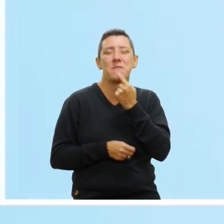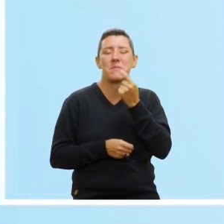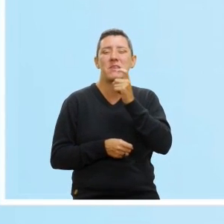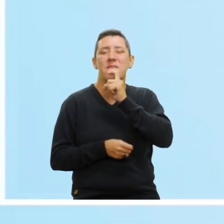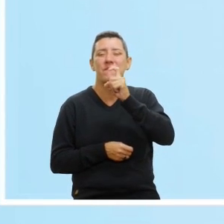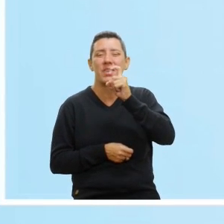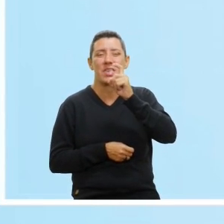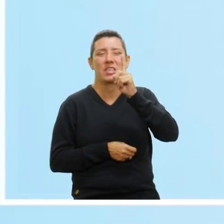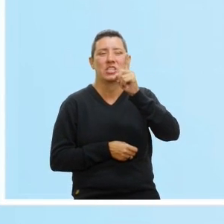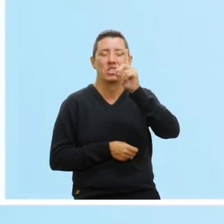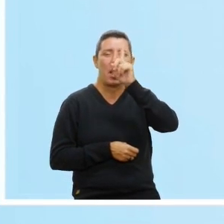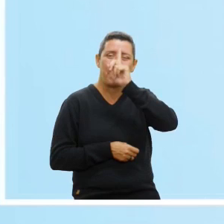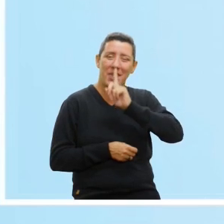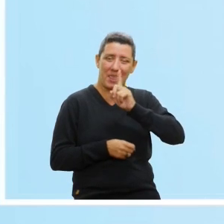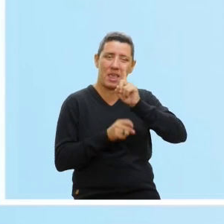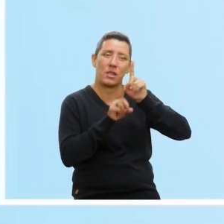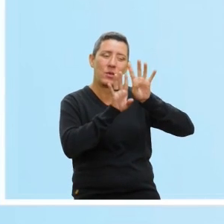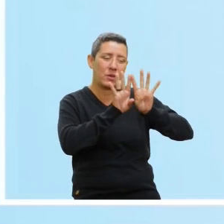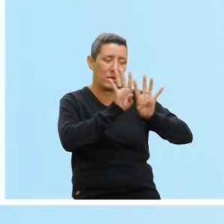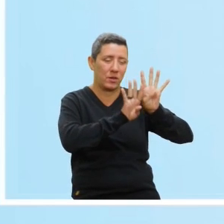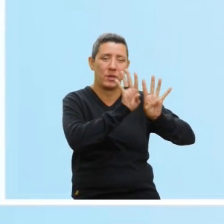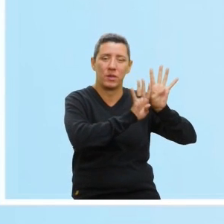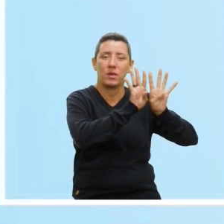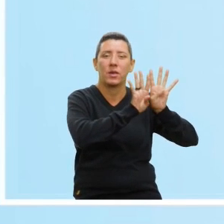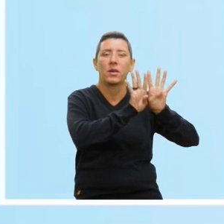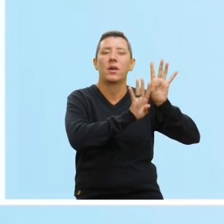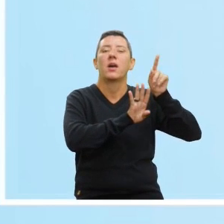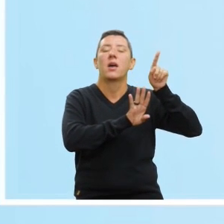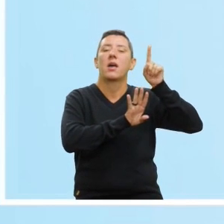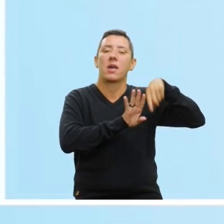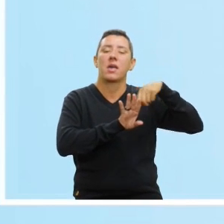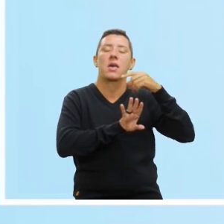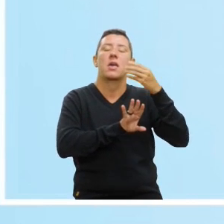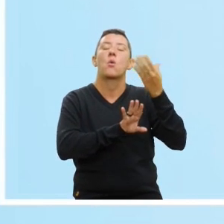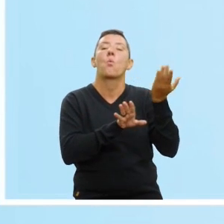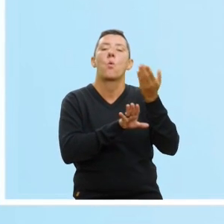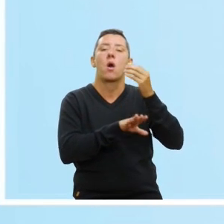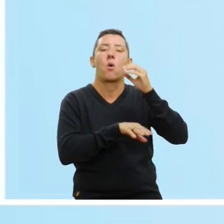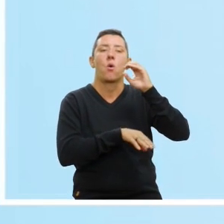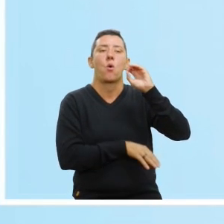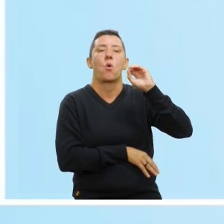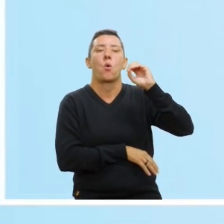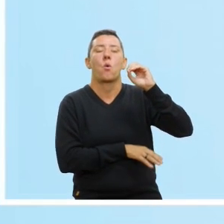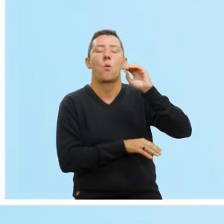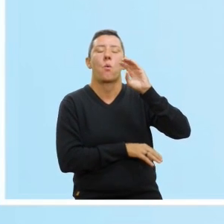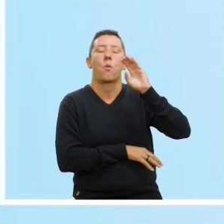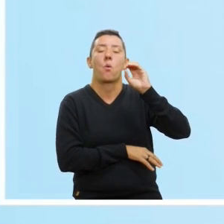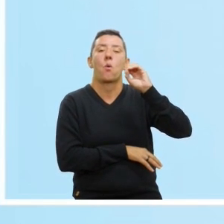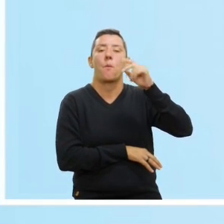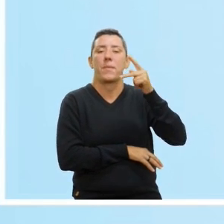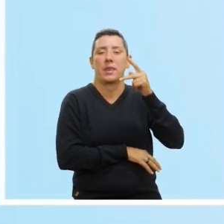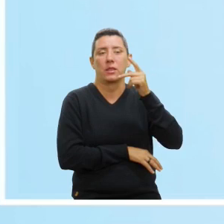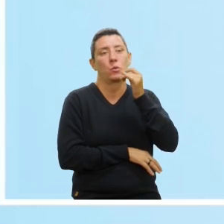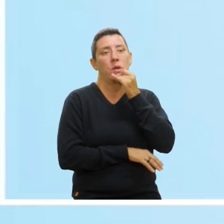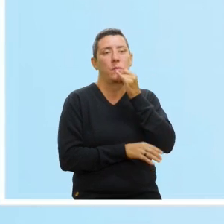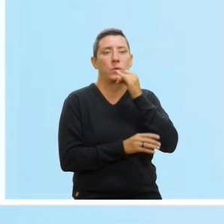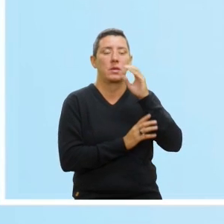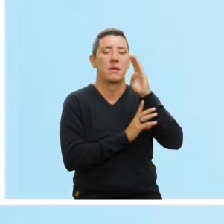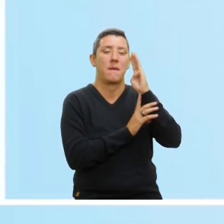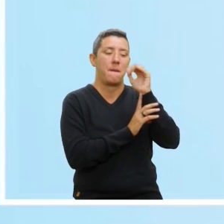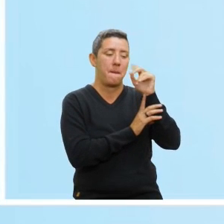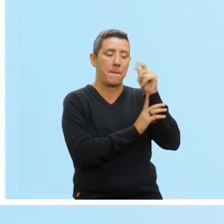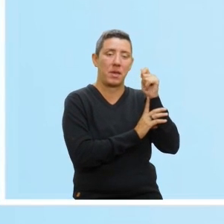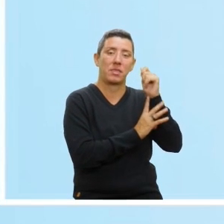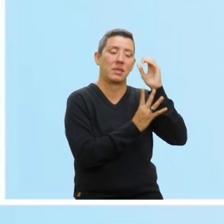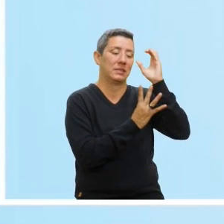que são utilizadas. Então a gente tem aqui banda O, E, S, AC, LU. Então na banda C é a banda